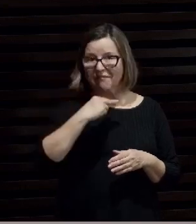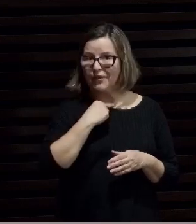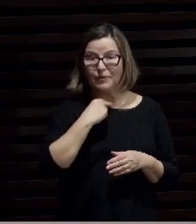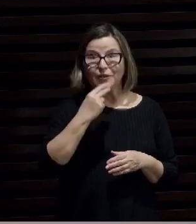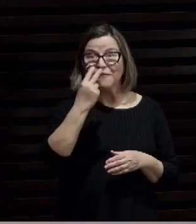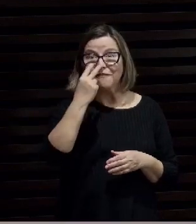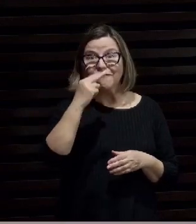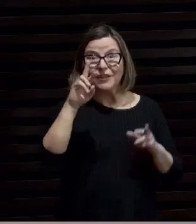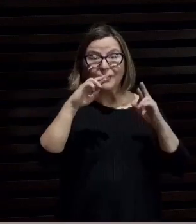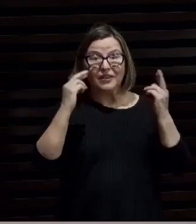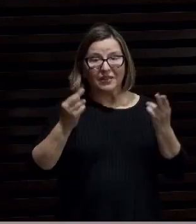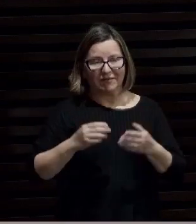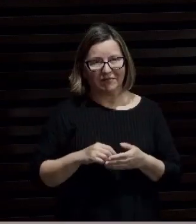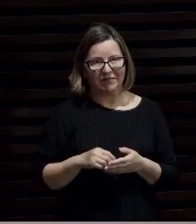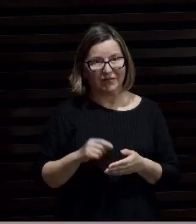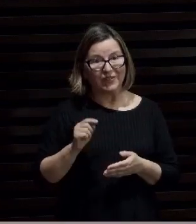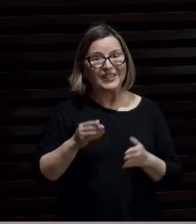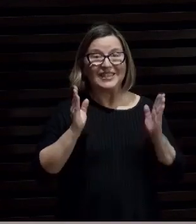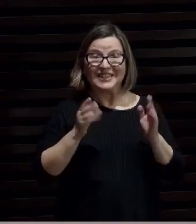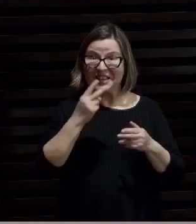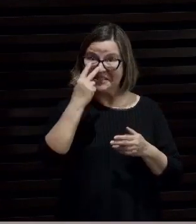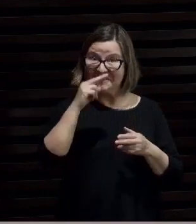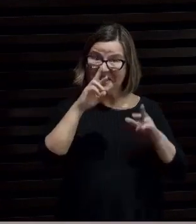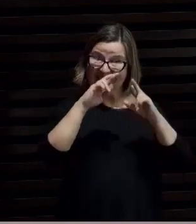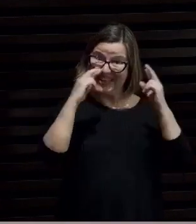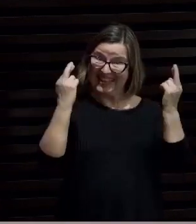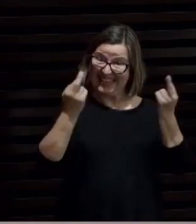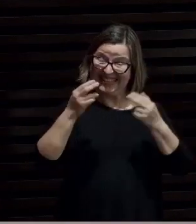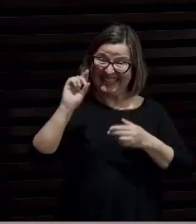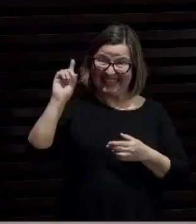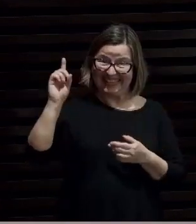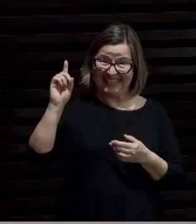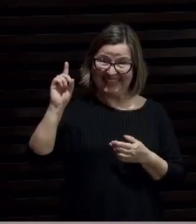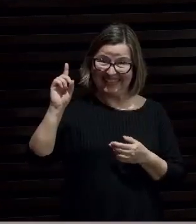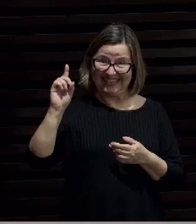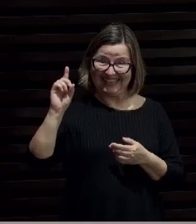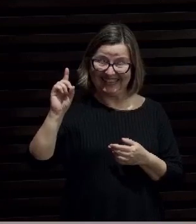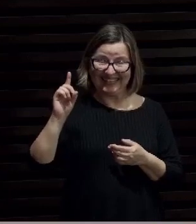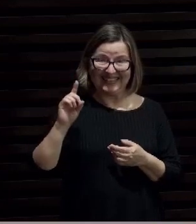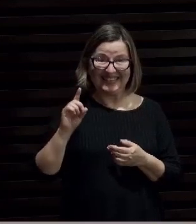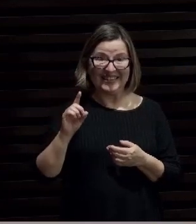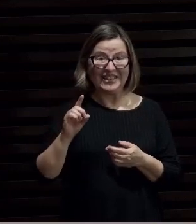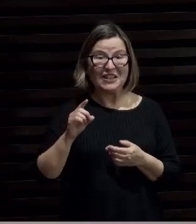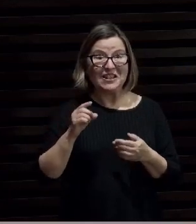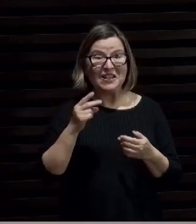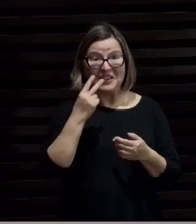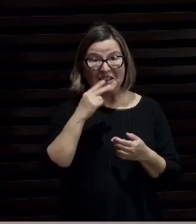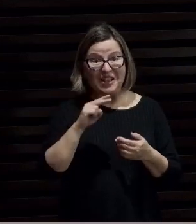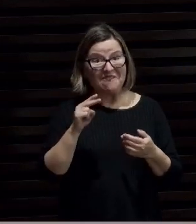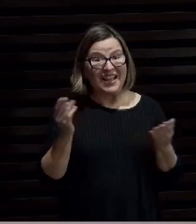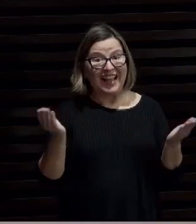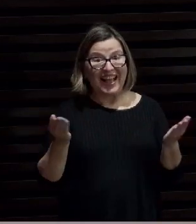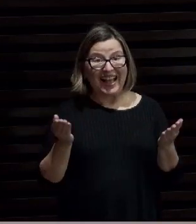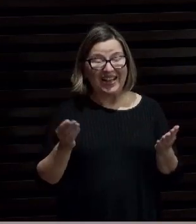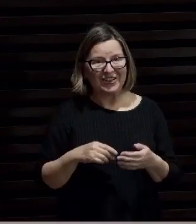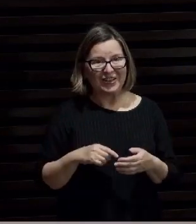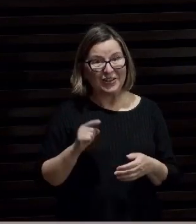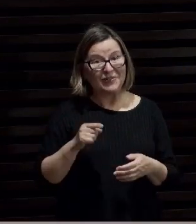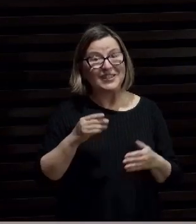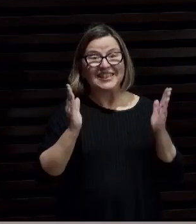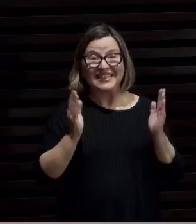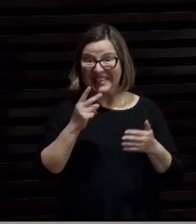Você já vê o reino de Deus? Porque o reino de Deus não é ir para o céu, é ver agora. Você já vê?